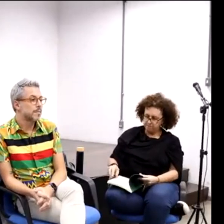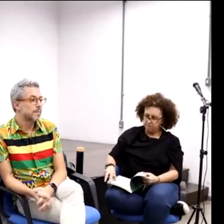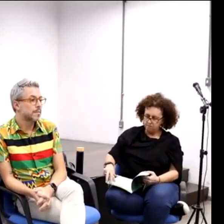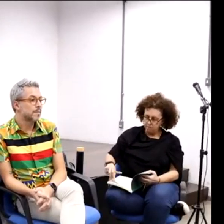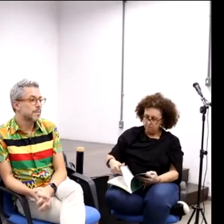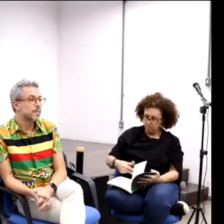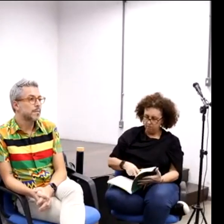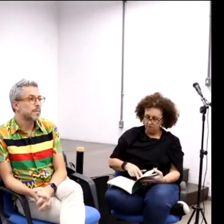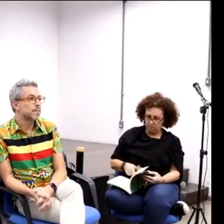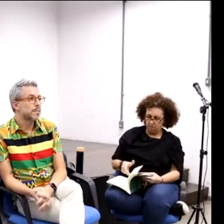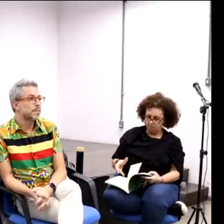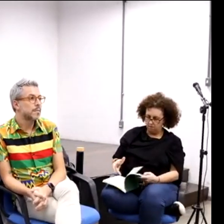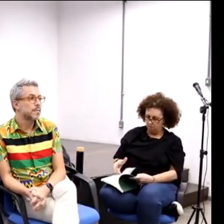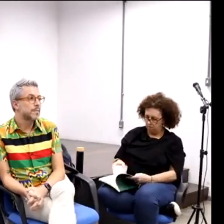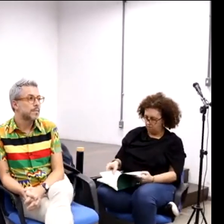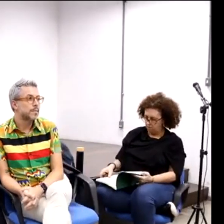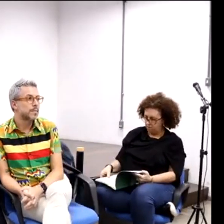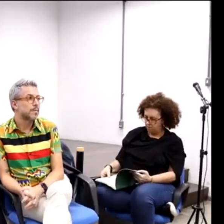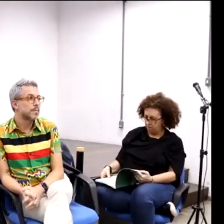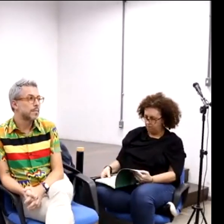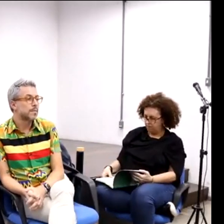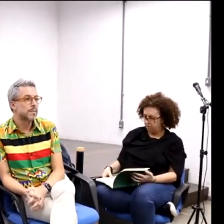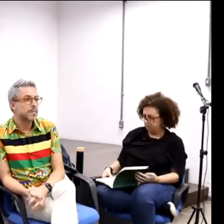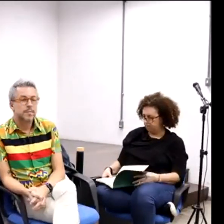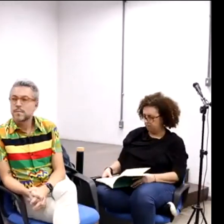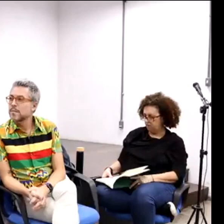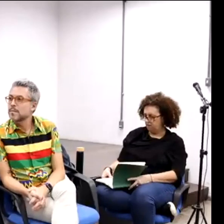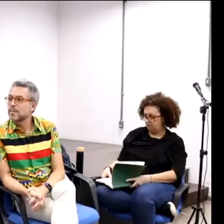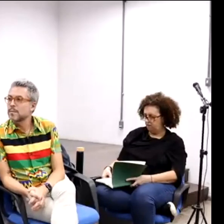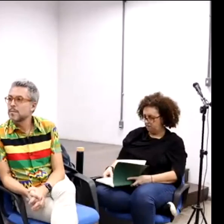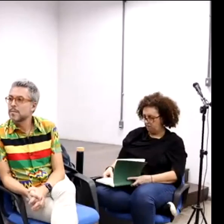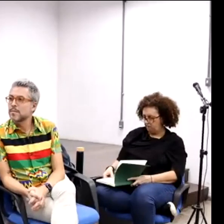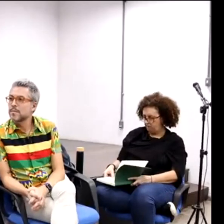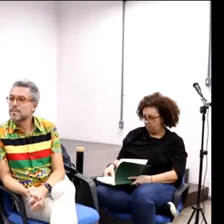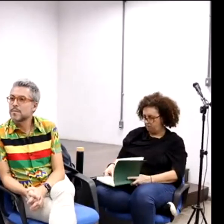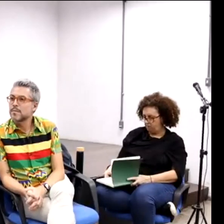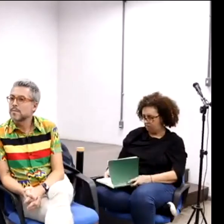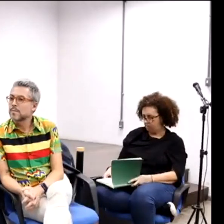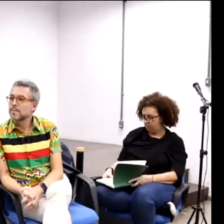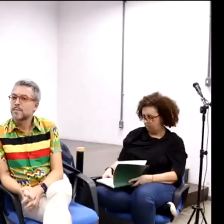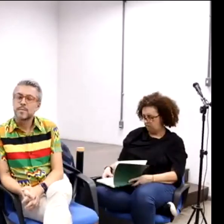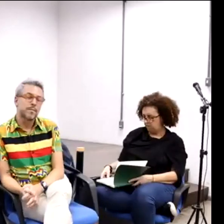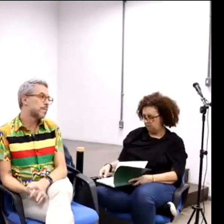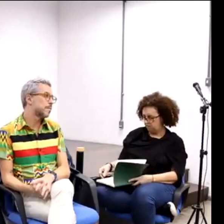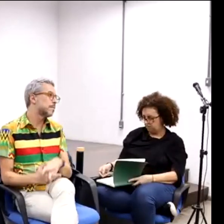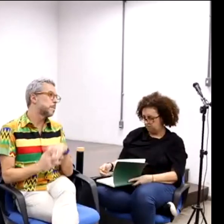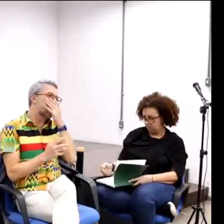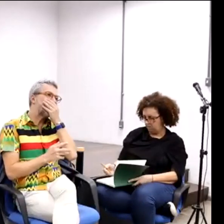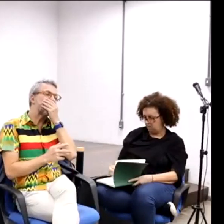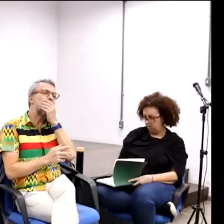a nossa diretora-geral, para o meu secretário de Cultura, que está aqui presente, né? É uma honra ter a presença de vocês aqui. Quero